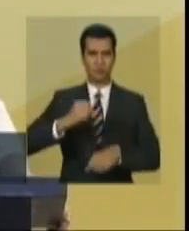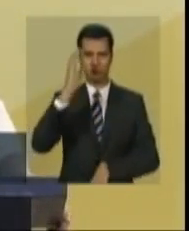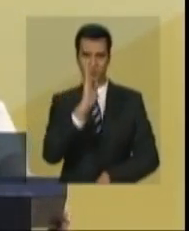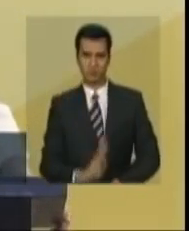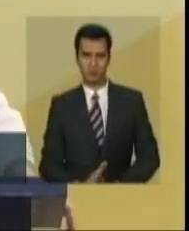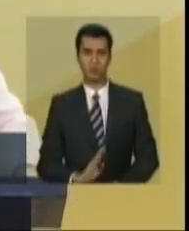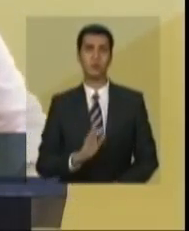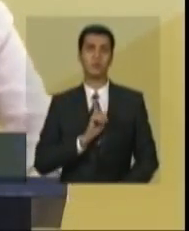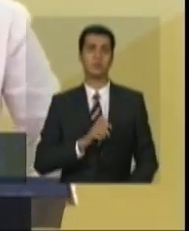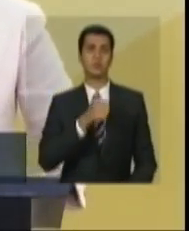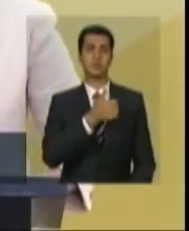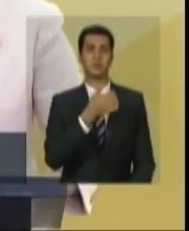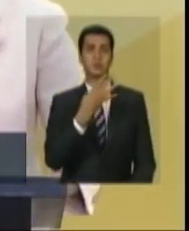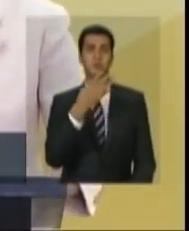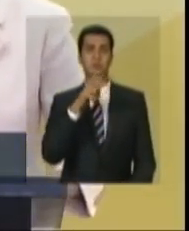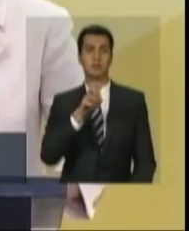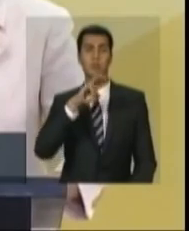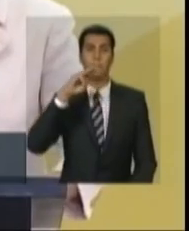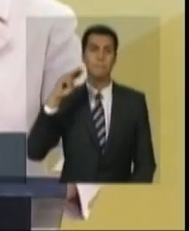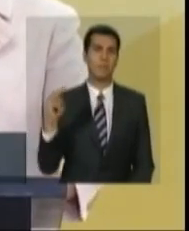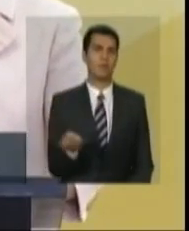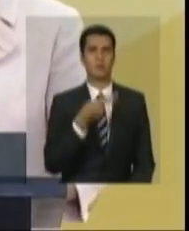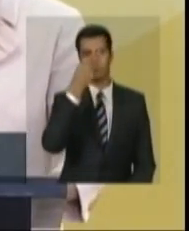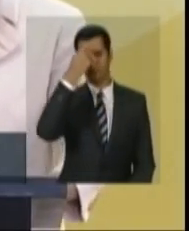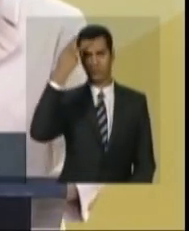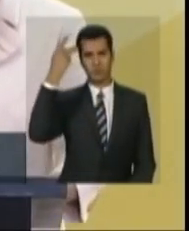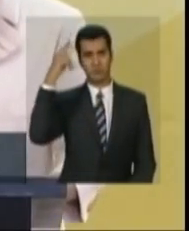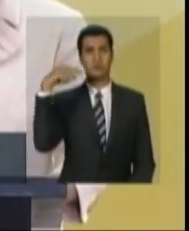145 milhões dependem